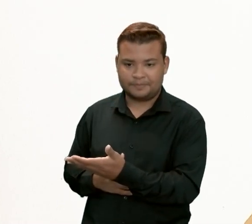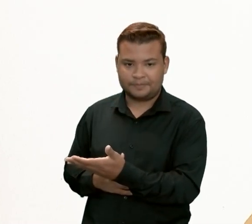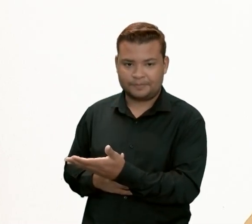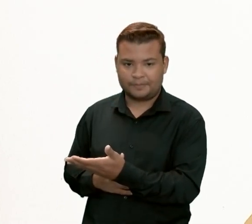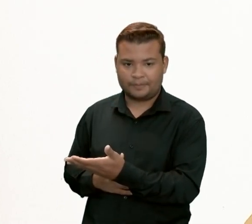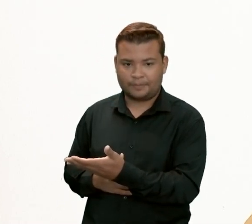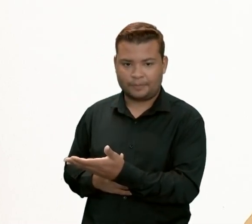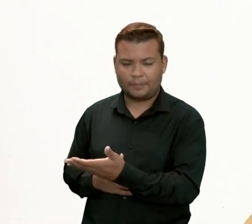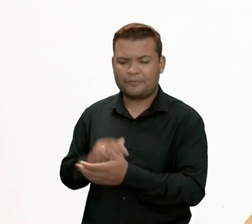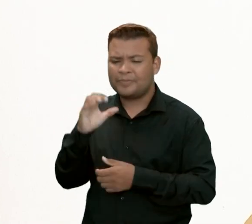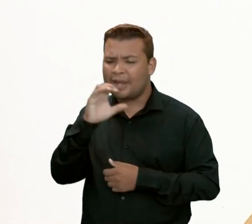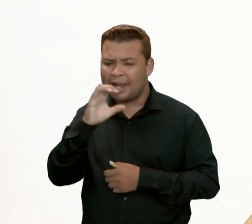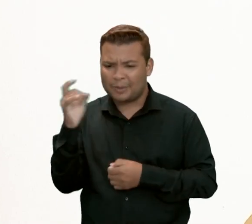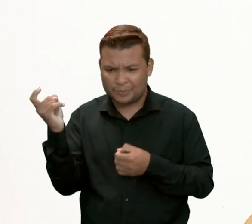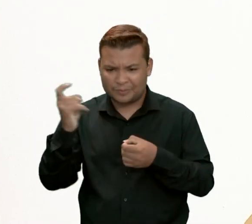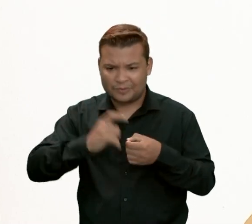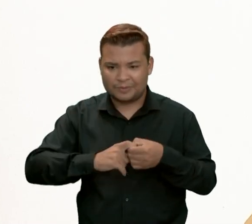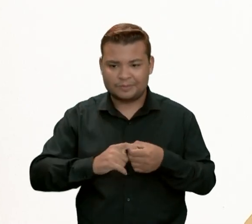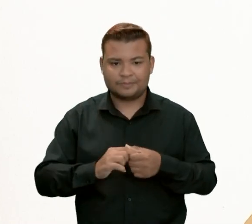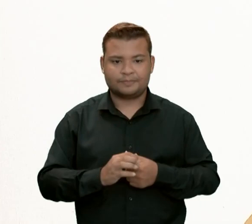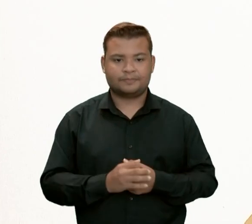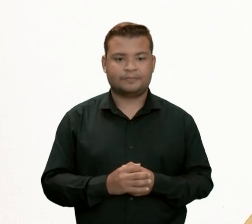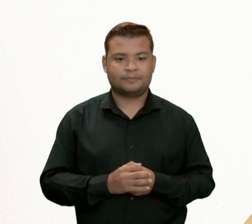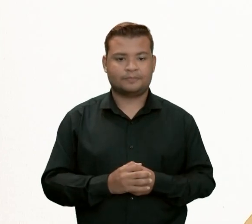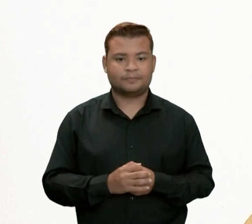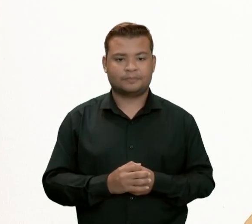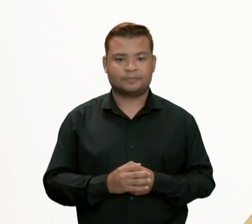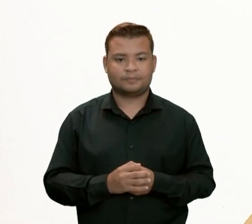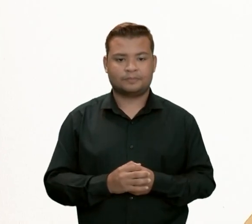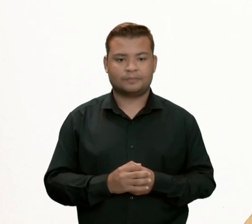629-9181-1406. Não saia daí, já já a gente volta.